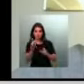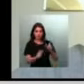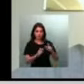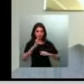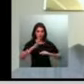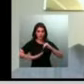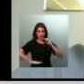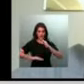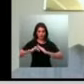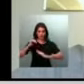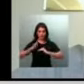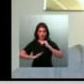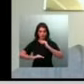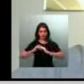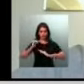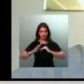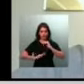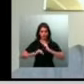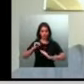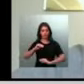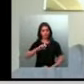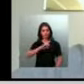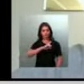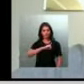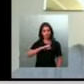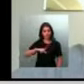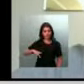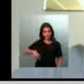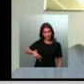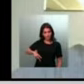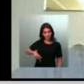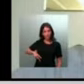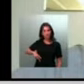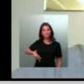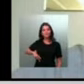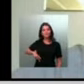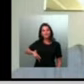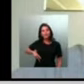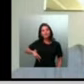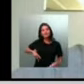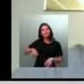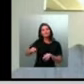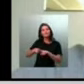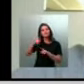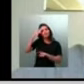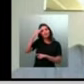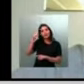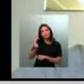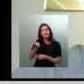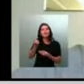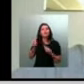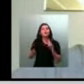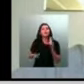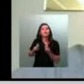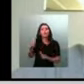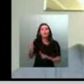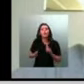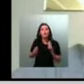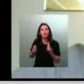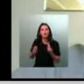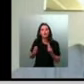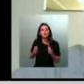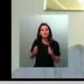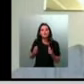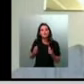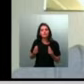defensores públicos. E em razão de saber fazer essa mensuração, dimensionamento